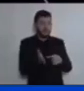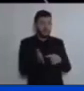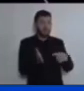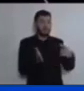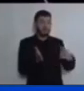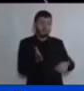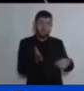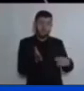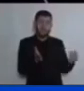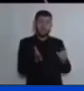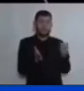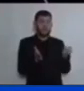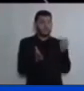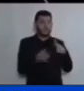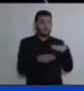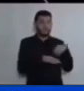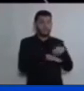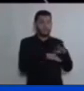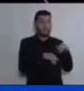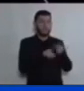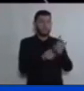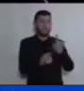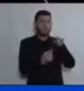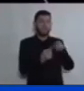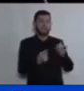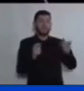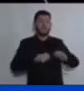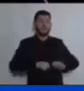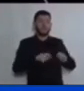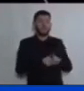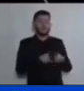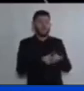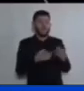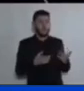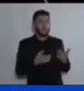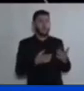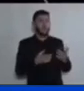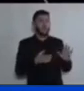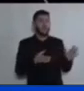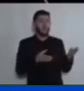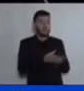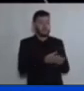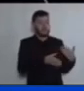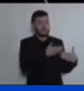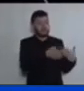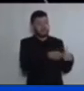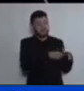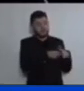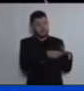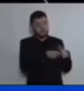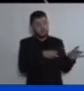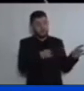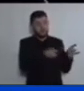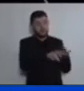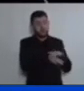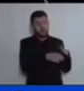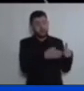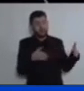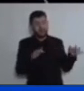já que como dito a fase de instrução processual já havia se encerrado em terceiro lugar chama ainda a atenção